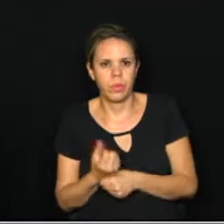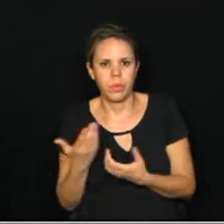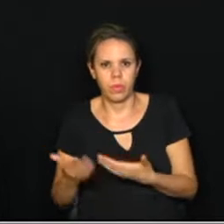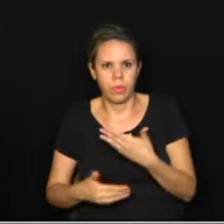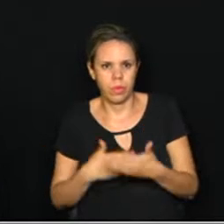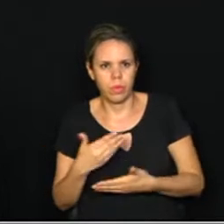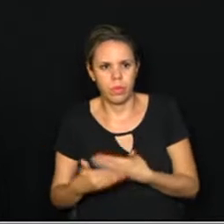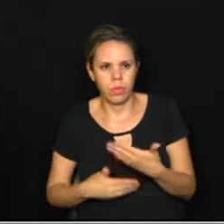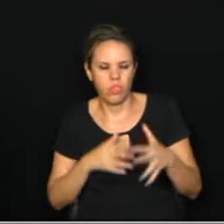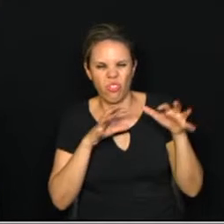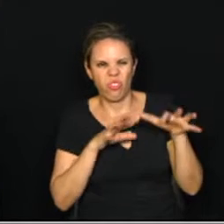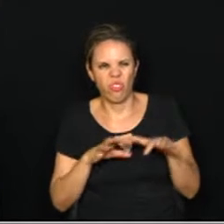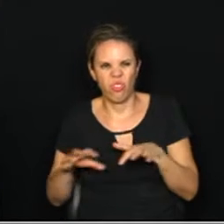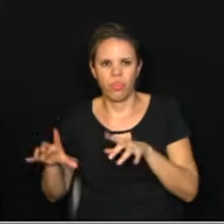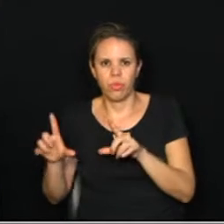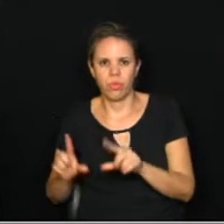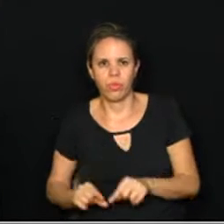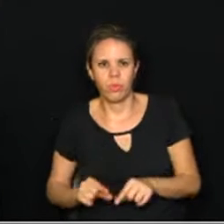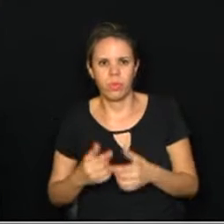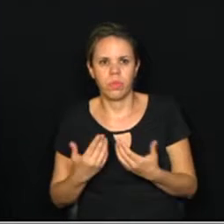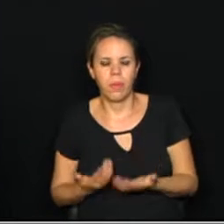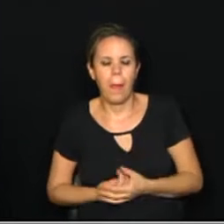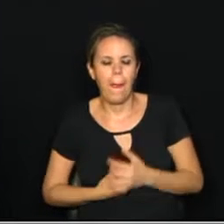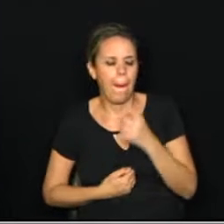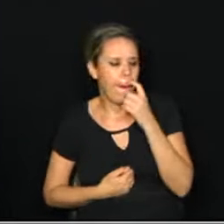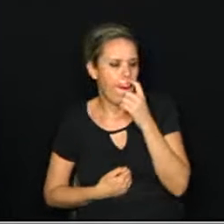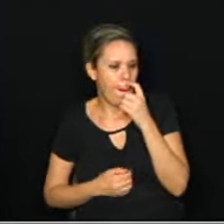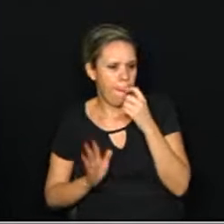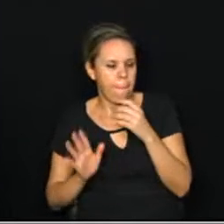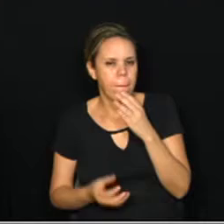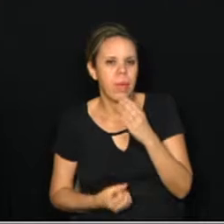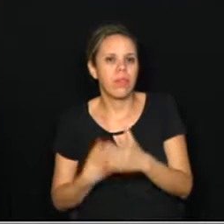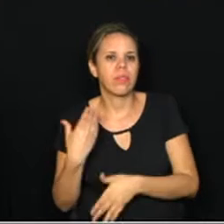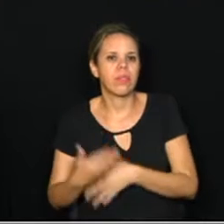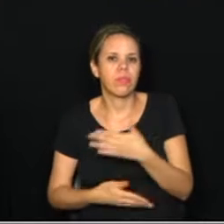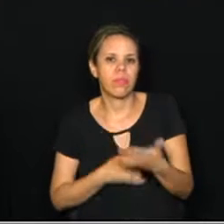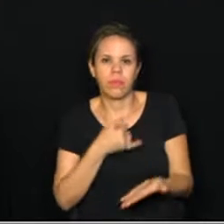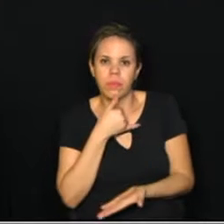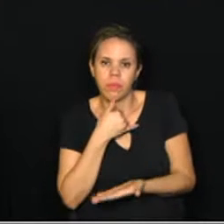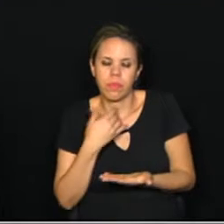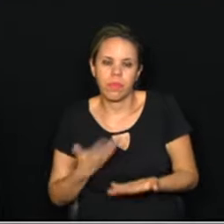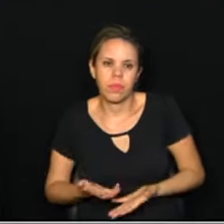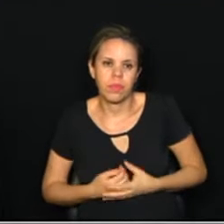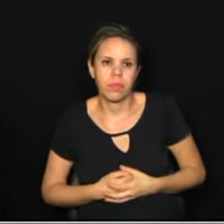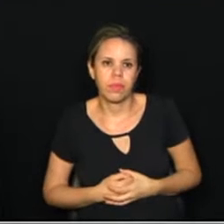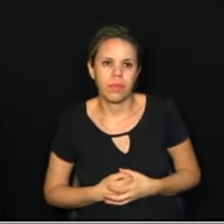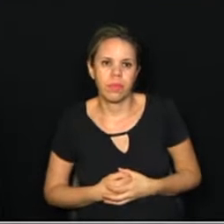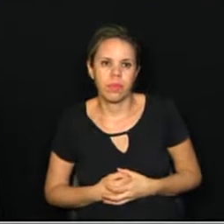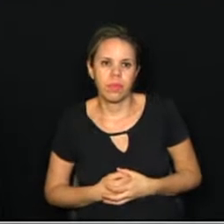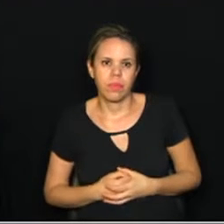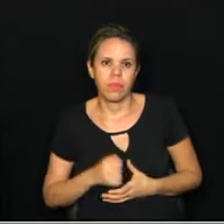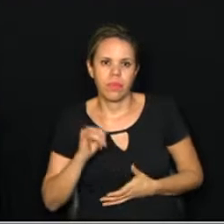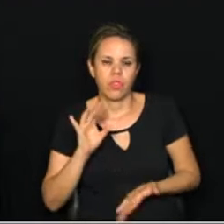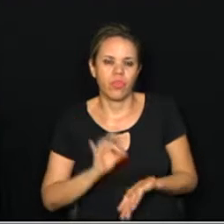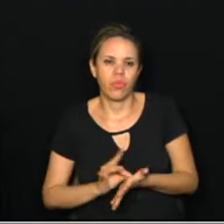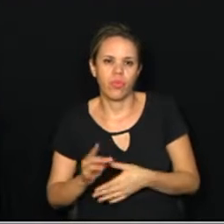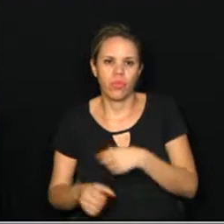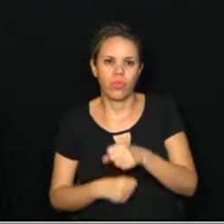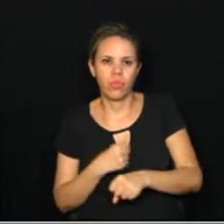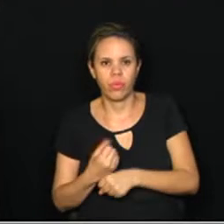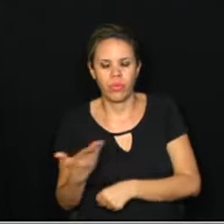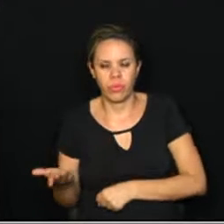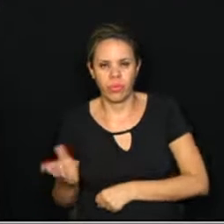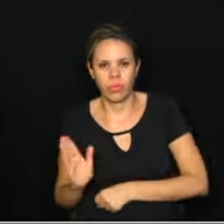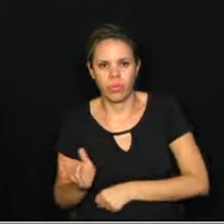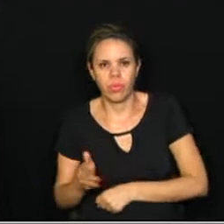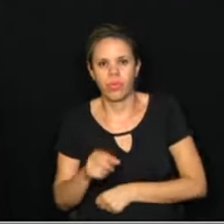tendência aí de chuvas abaixo do esperado, ela já vem ocorrendo, infelizmente, aí se confirmar esse ano aí, já estamos